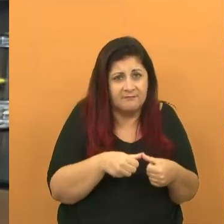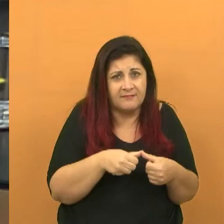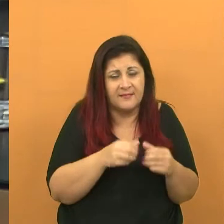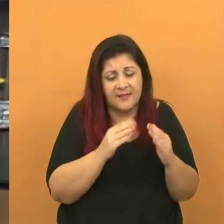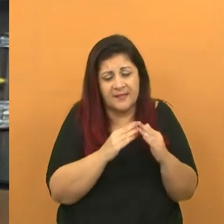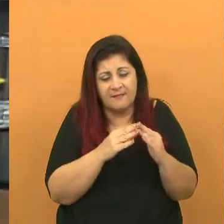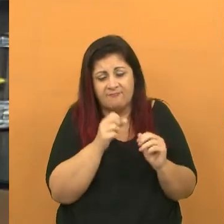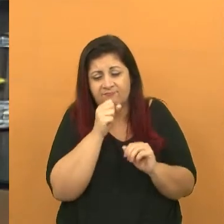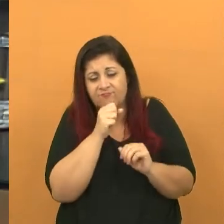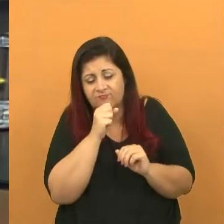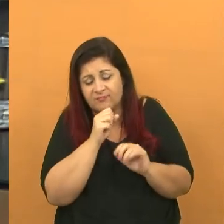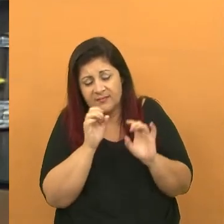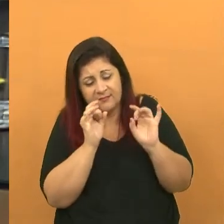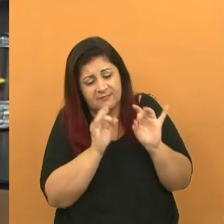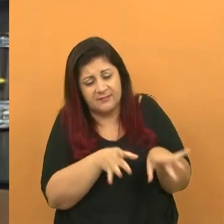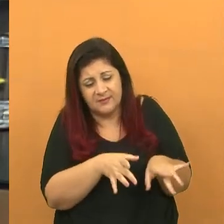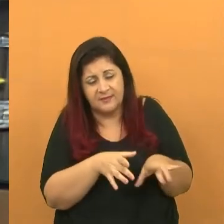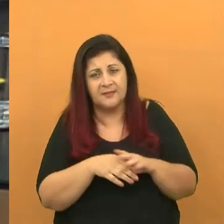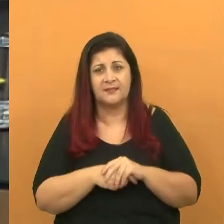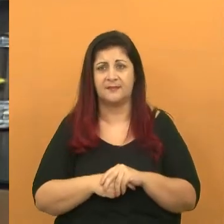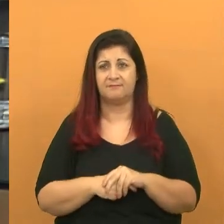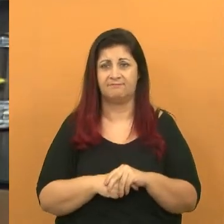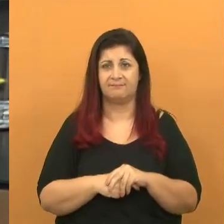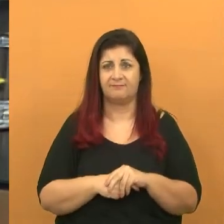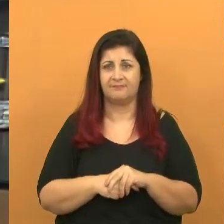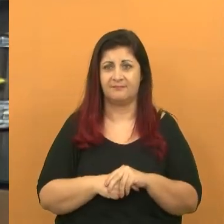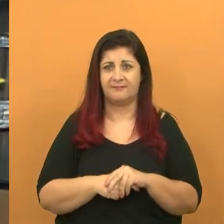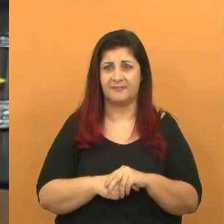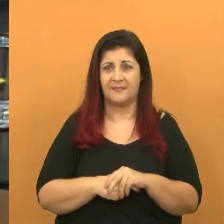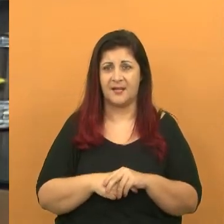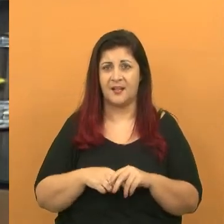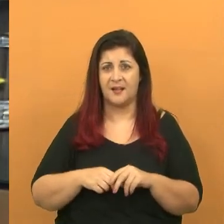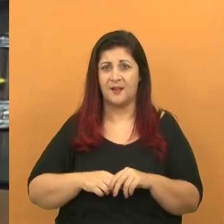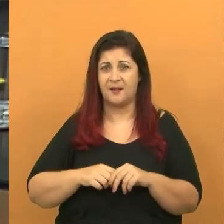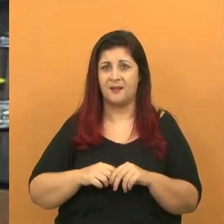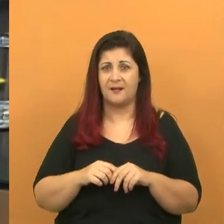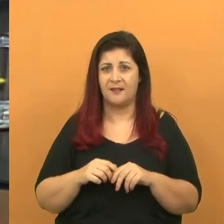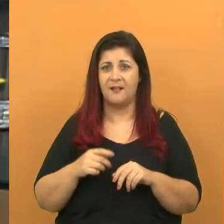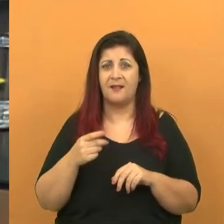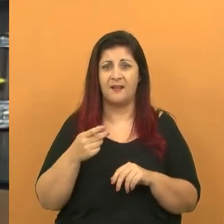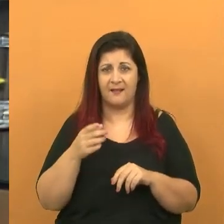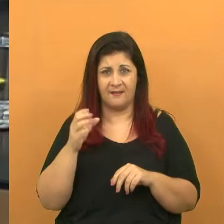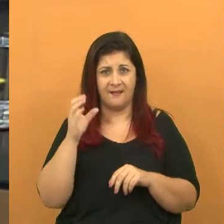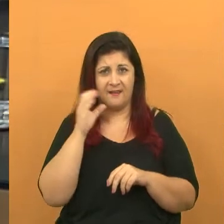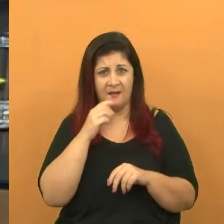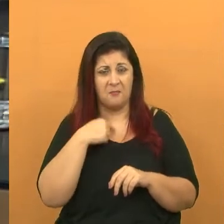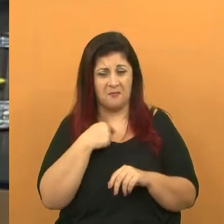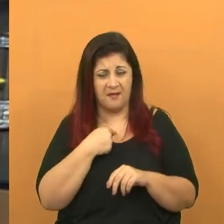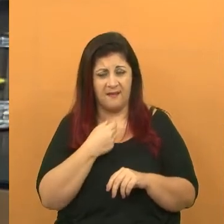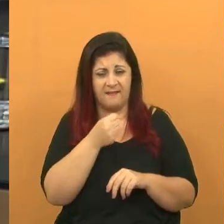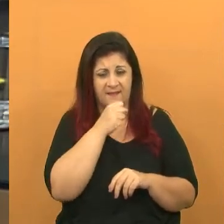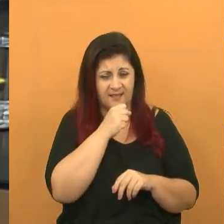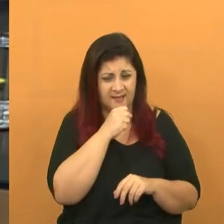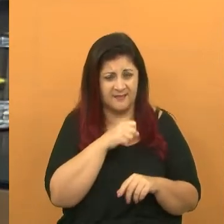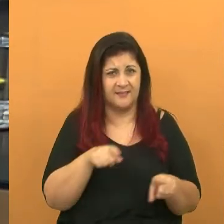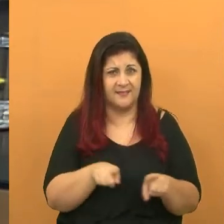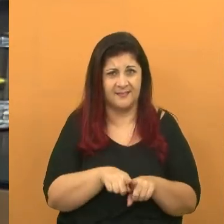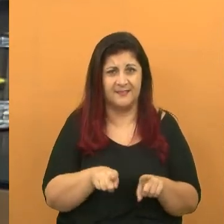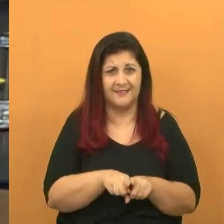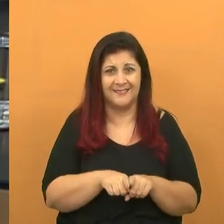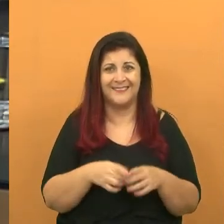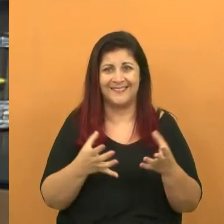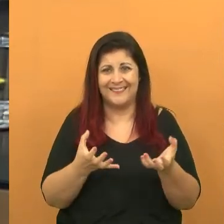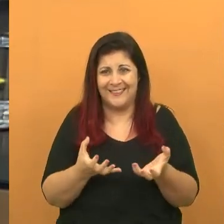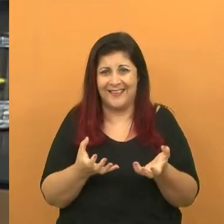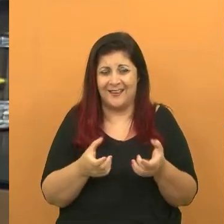os velhos abandonados, que hoje, daqui a pouco, vou passar para idosos, eu quero escutar as suas histórias também, lá onde